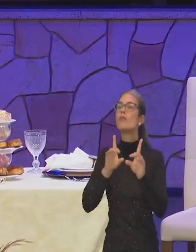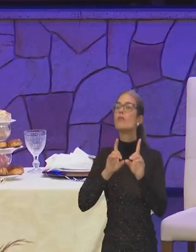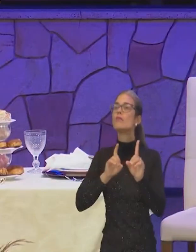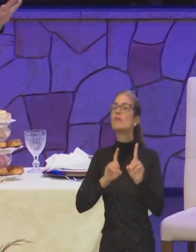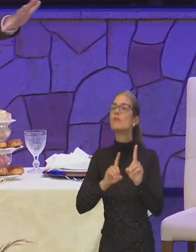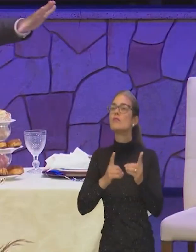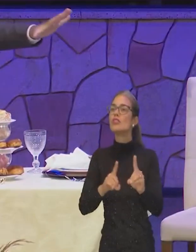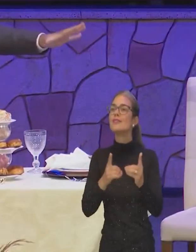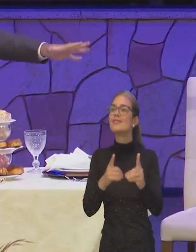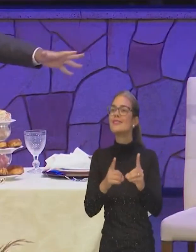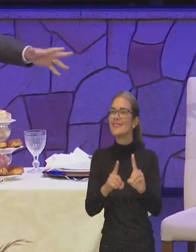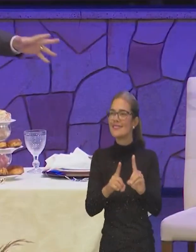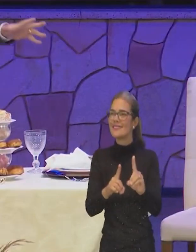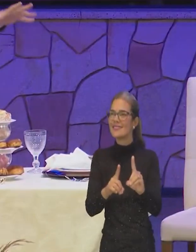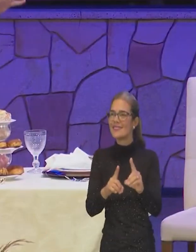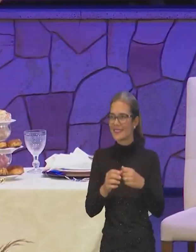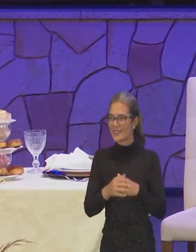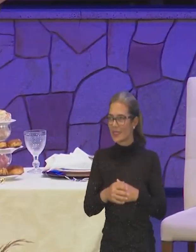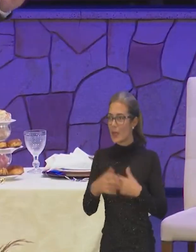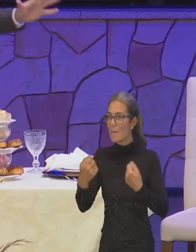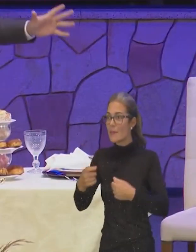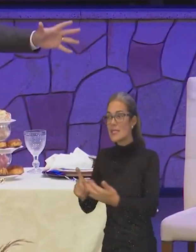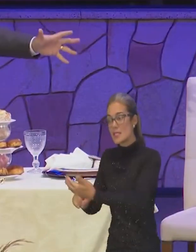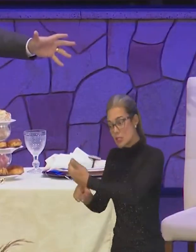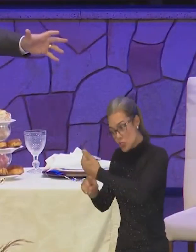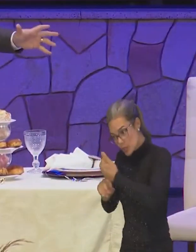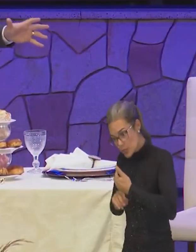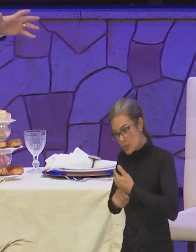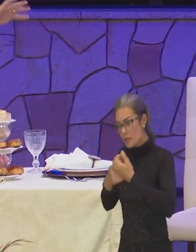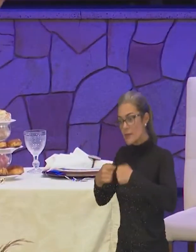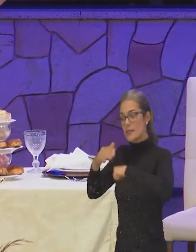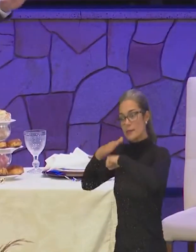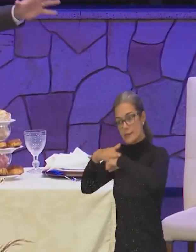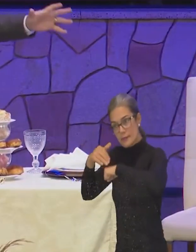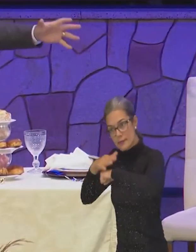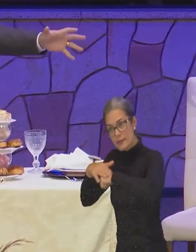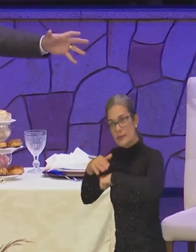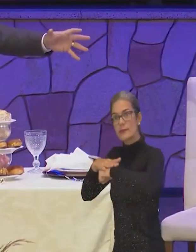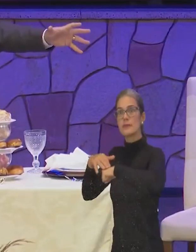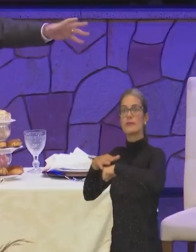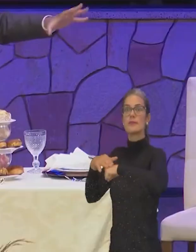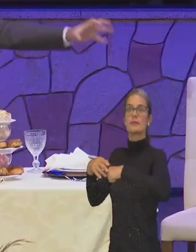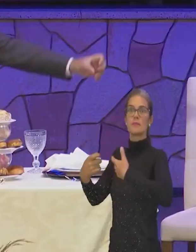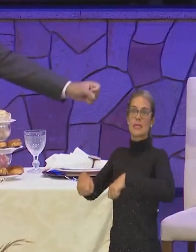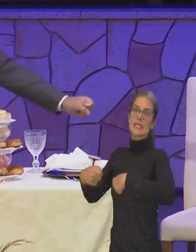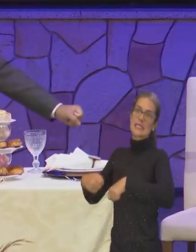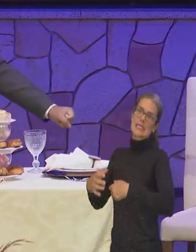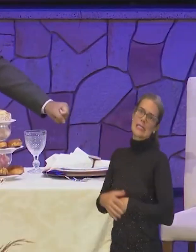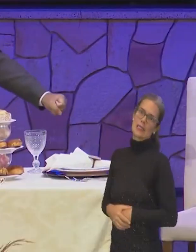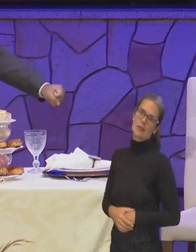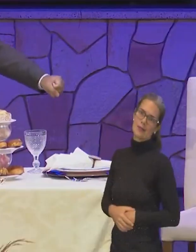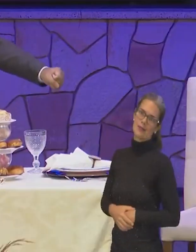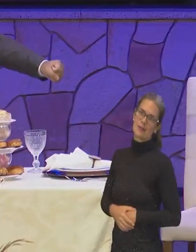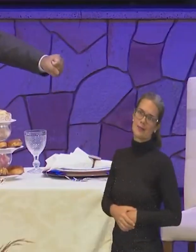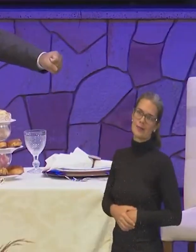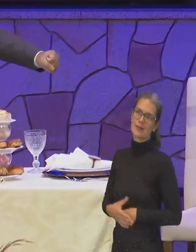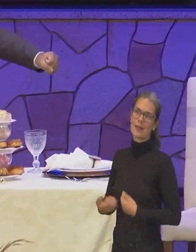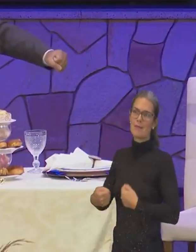precisam ser chaleirados, acalmados, convencidos, pegados pela